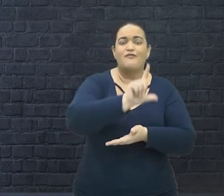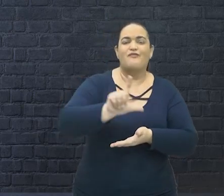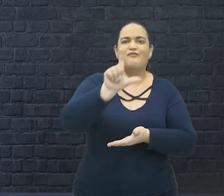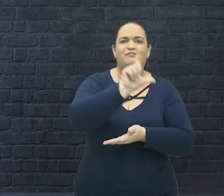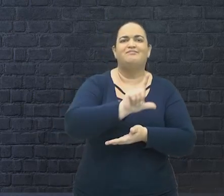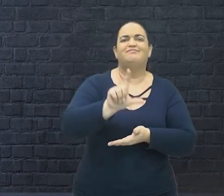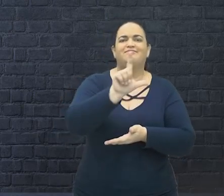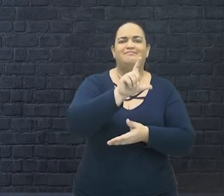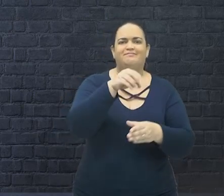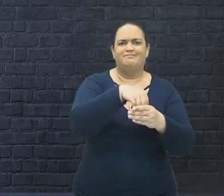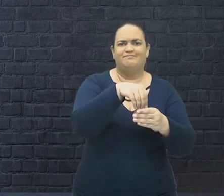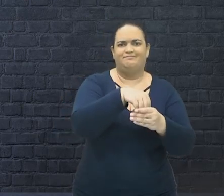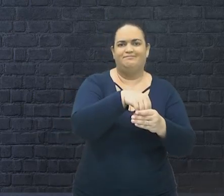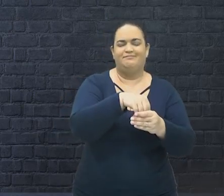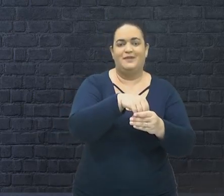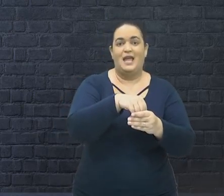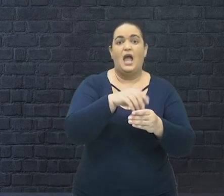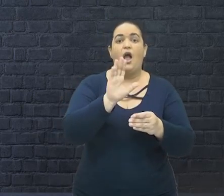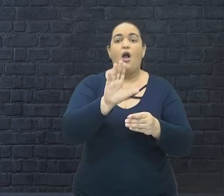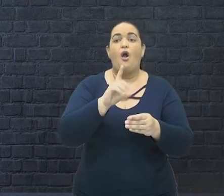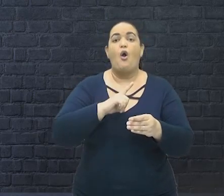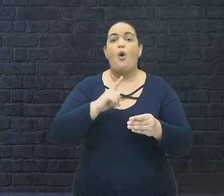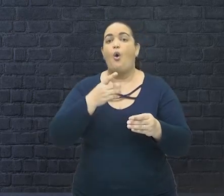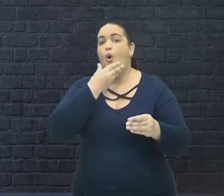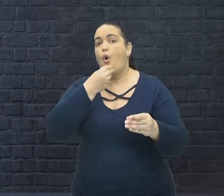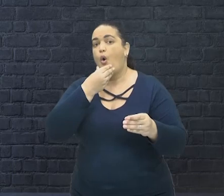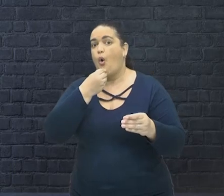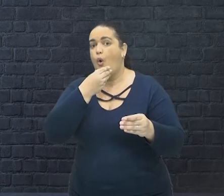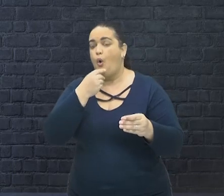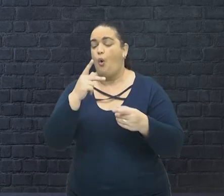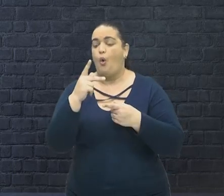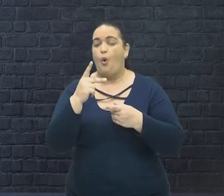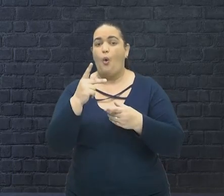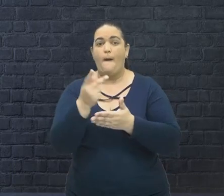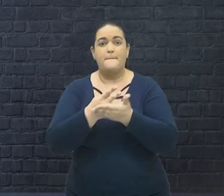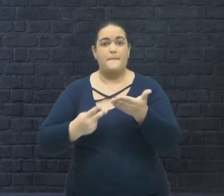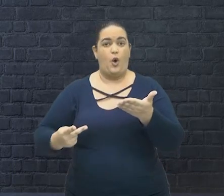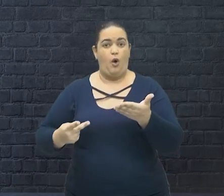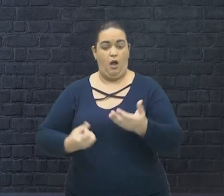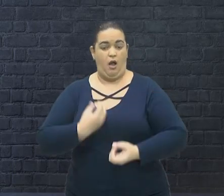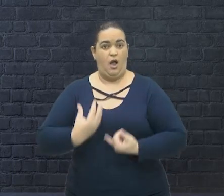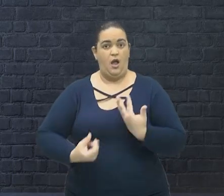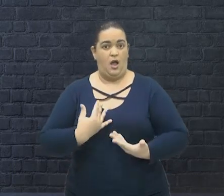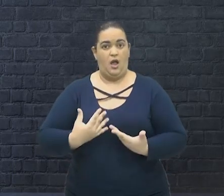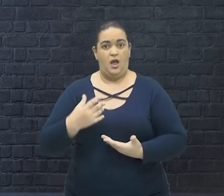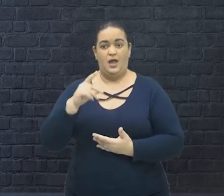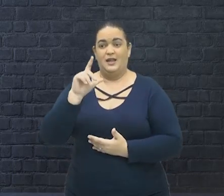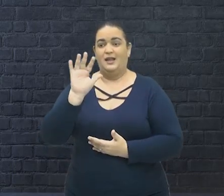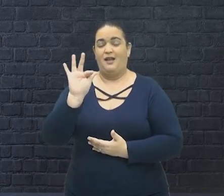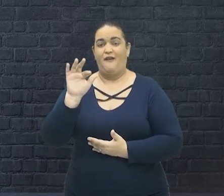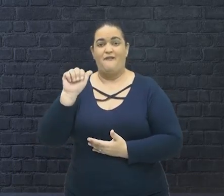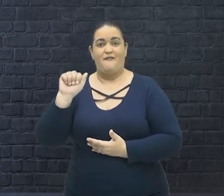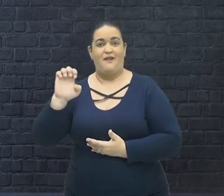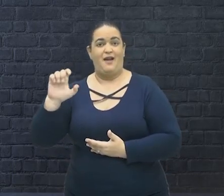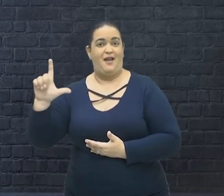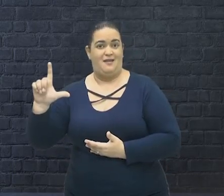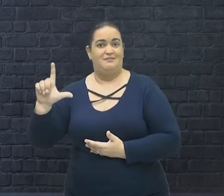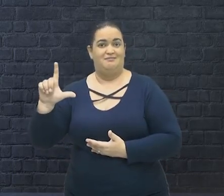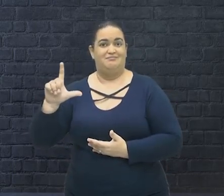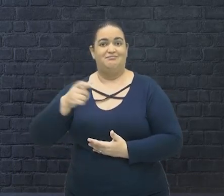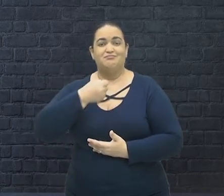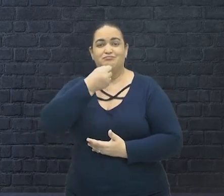foi mediada pelo poeta caruaruense Fael Bezerra, e que nessa live